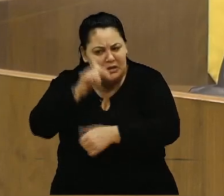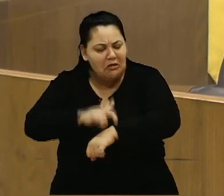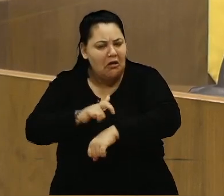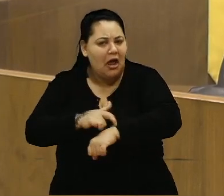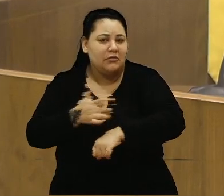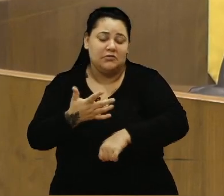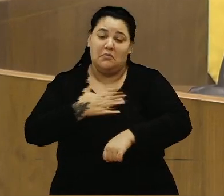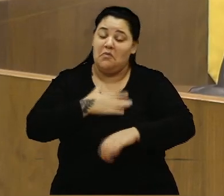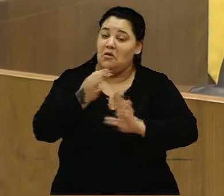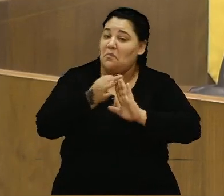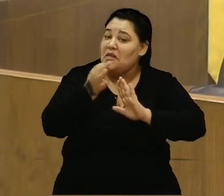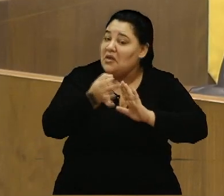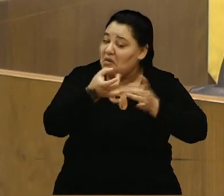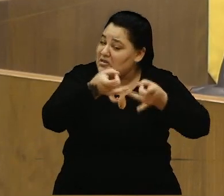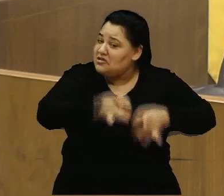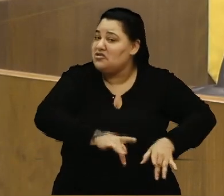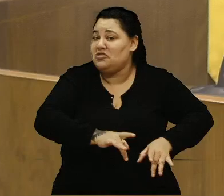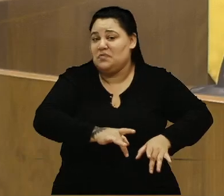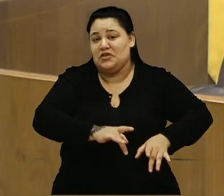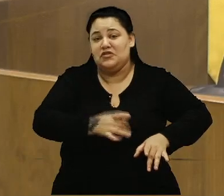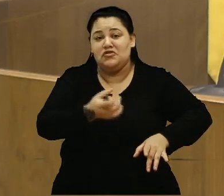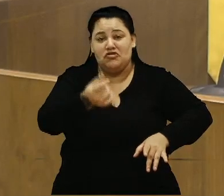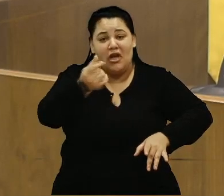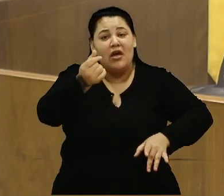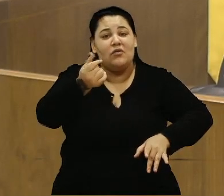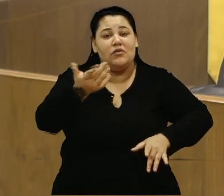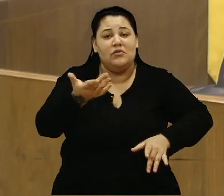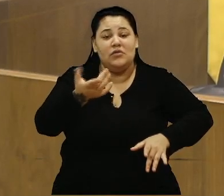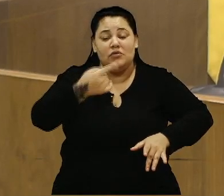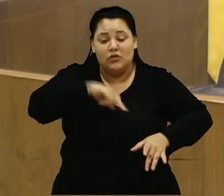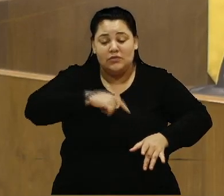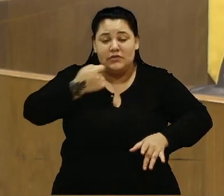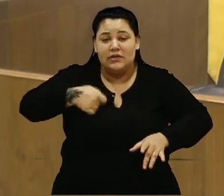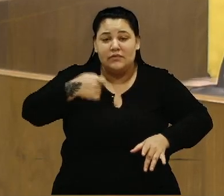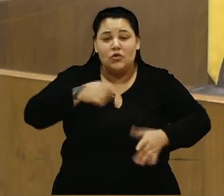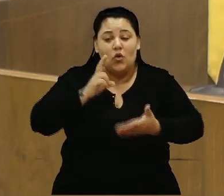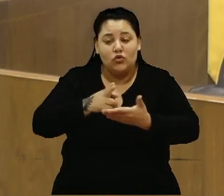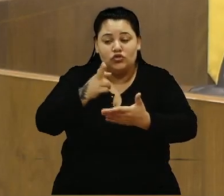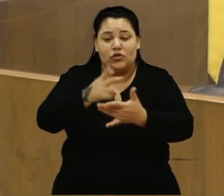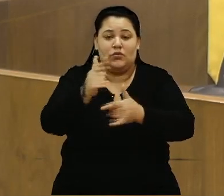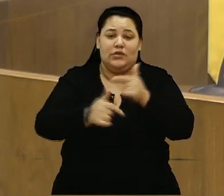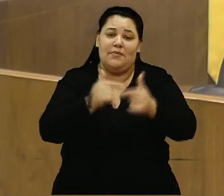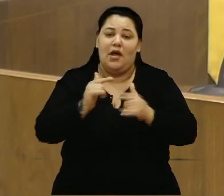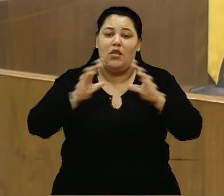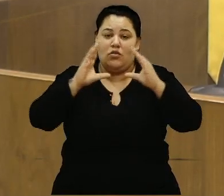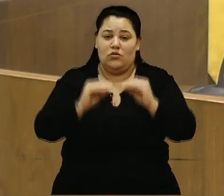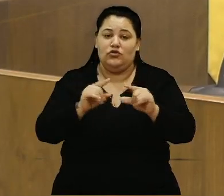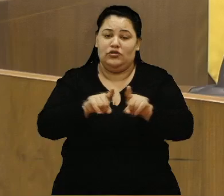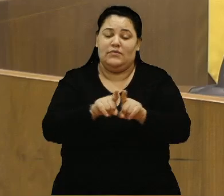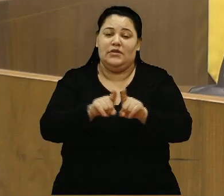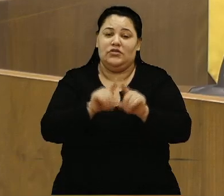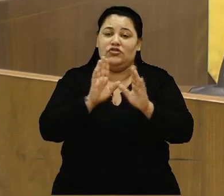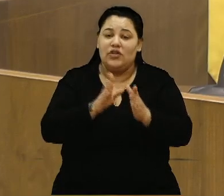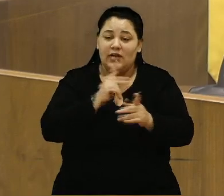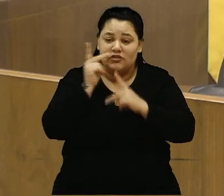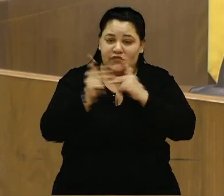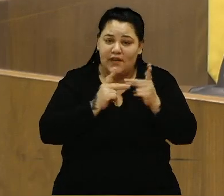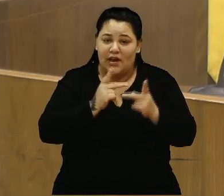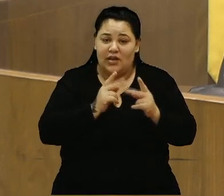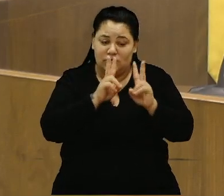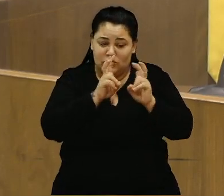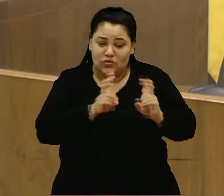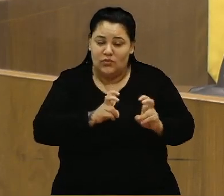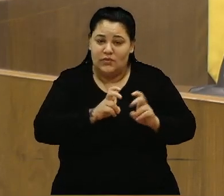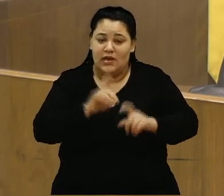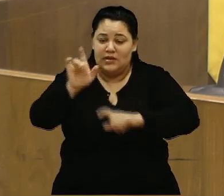minha concepção, isso é um desperdício e deveríamos continuar com a abordagem noturna, já que queremos falar sobre a questão das